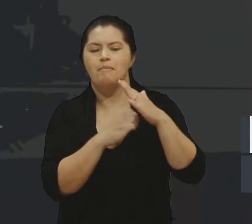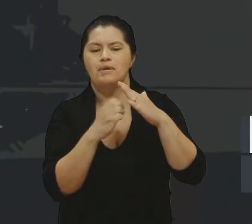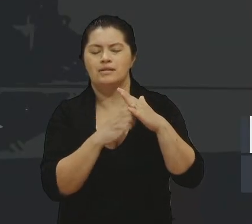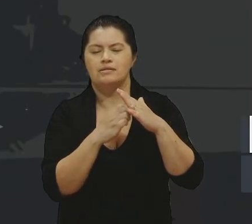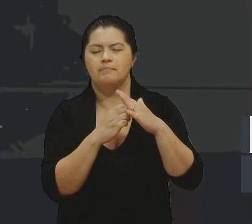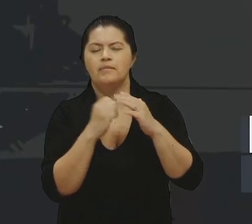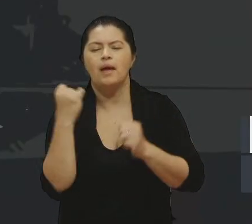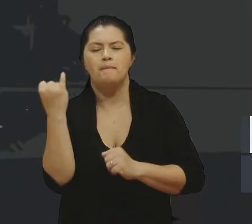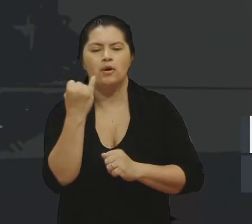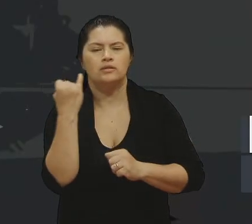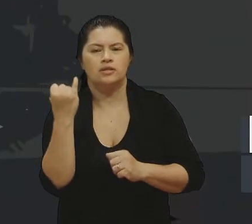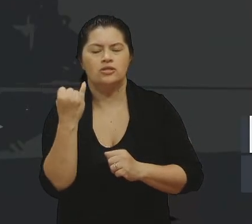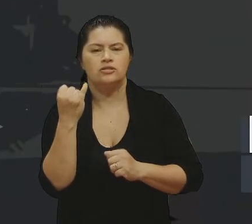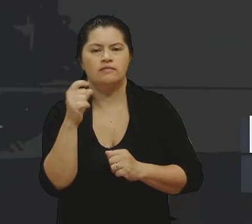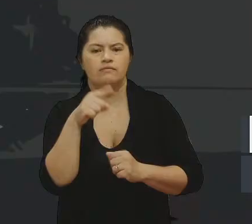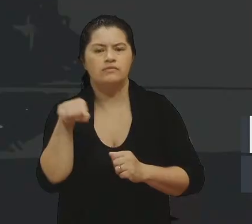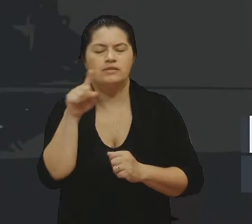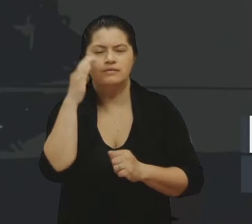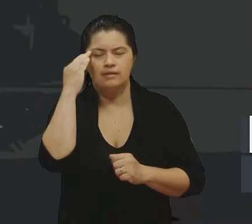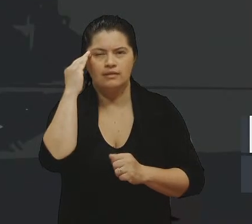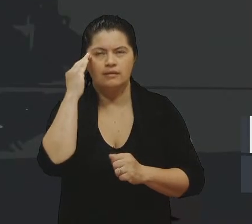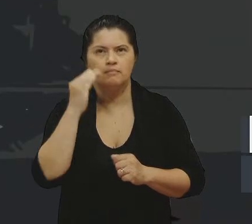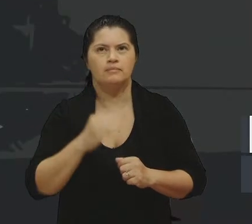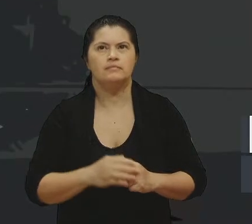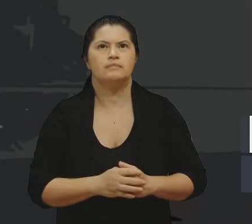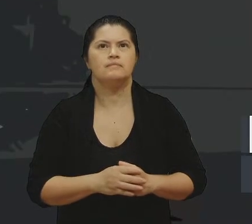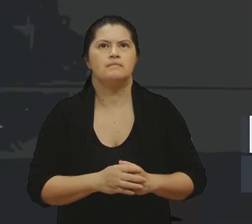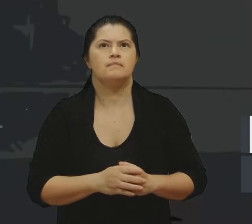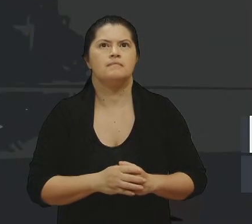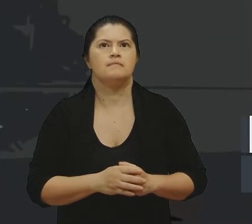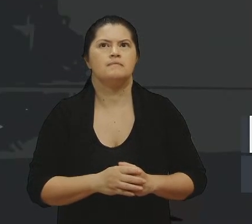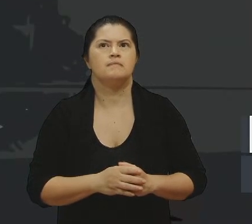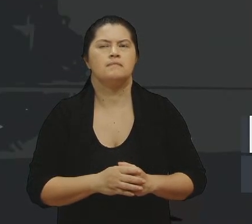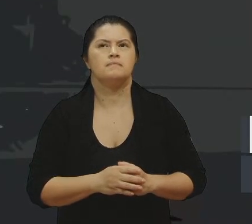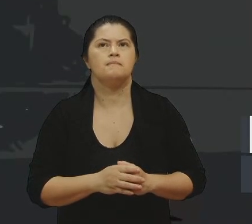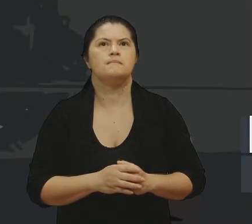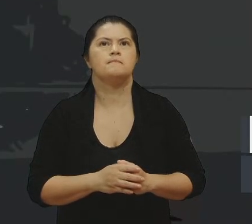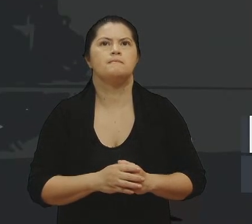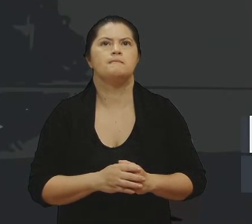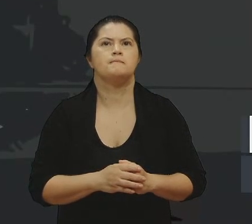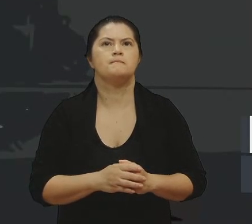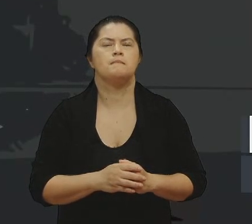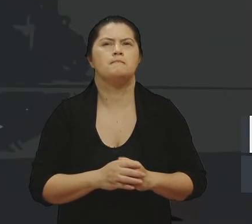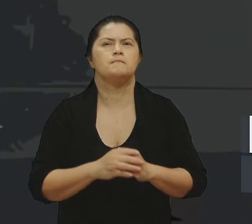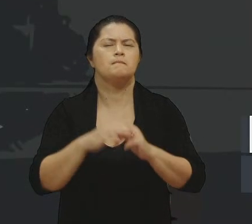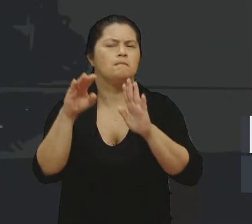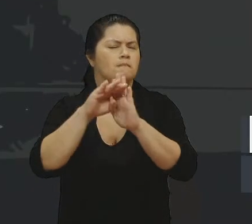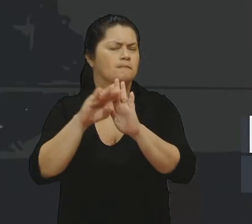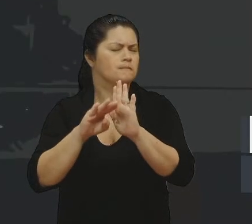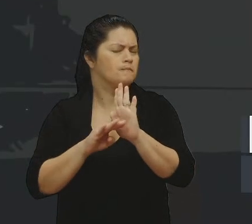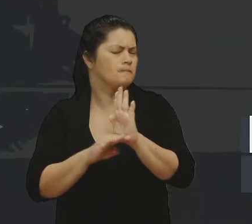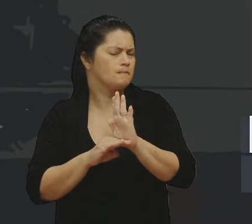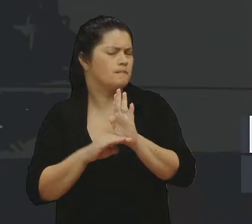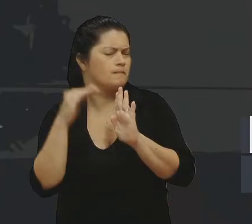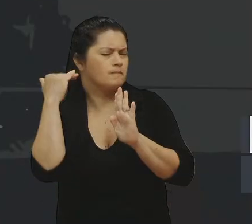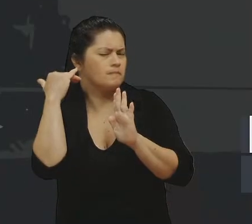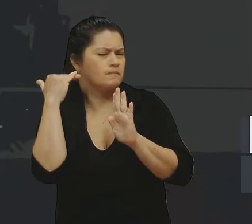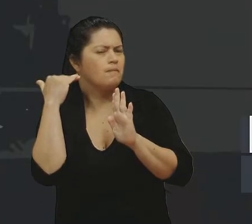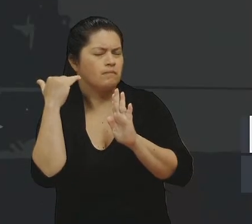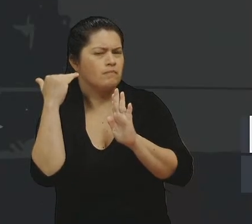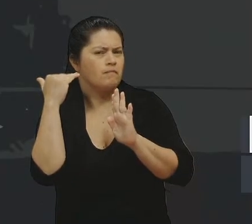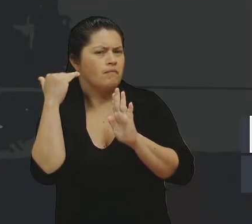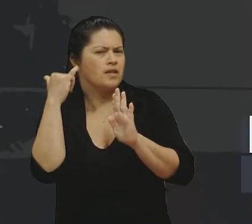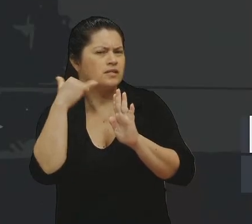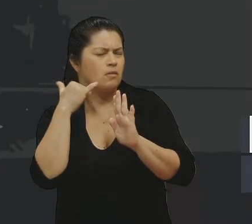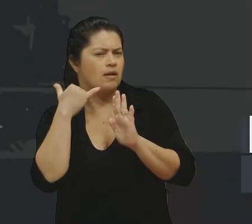importante que vocês entendam. Aí, agora sim, olha lá. Vamos pegar para celular aqui, que é um produto que todo mundo usa. Quando eu estou